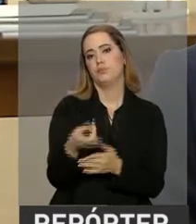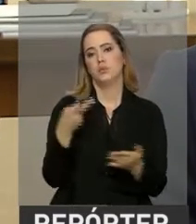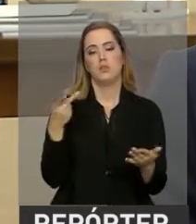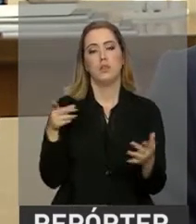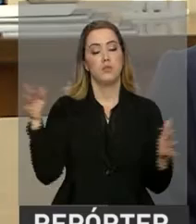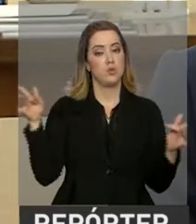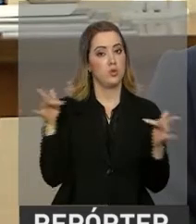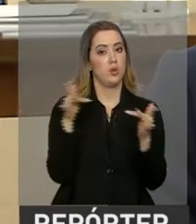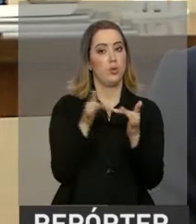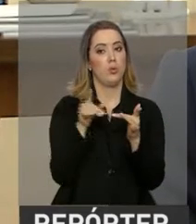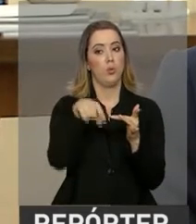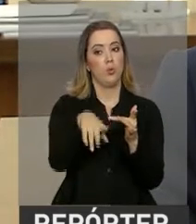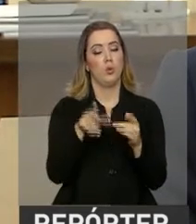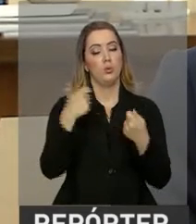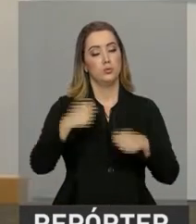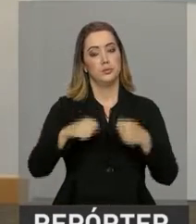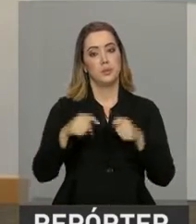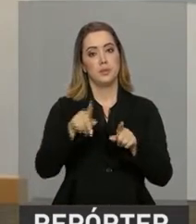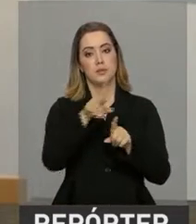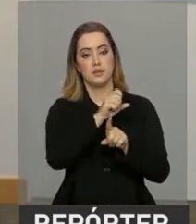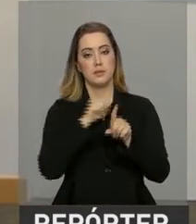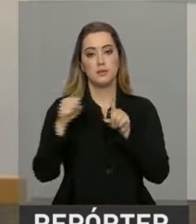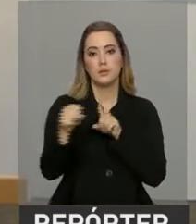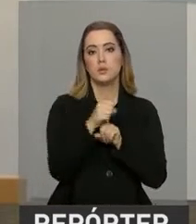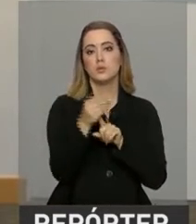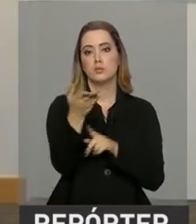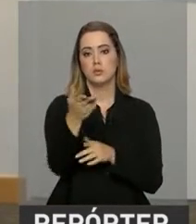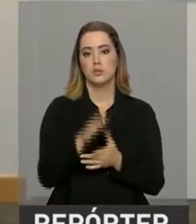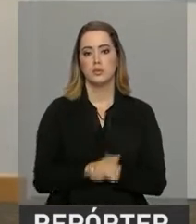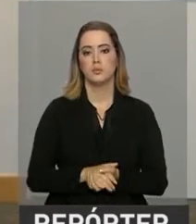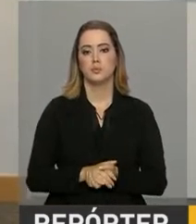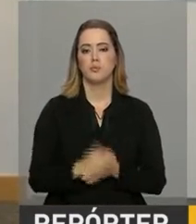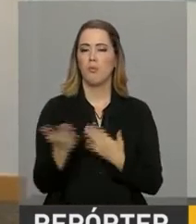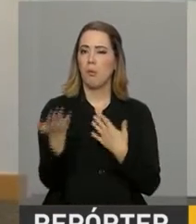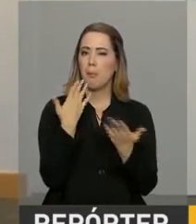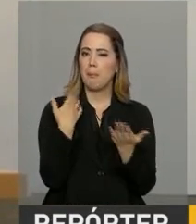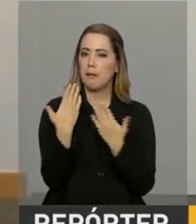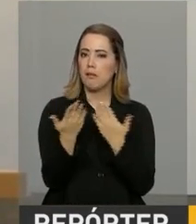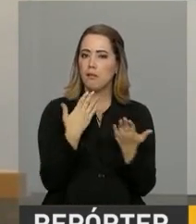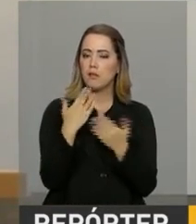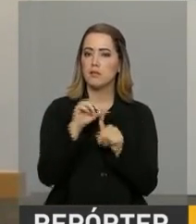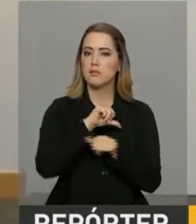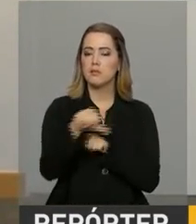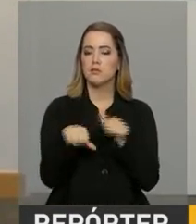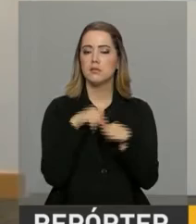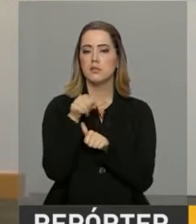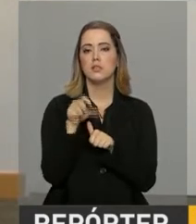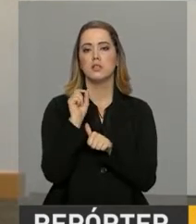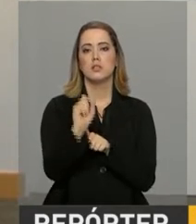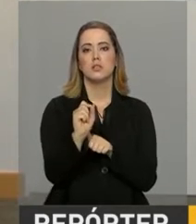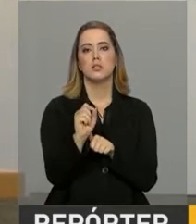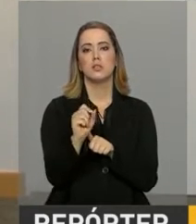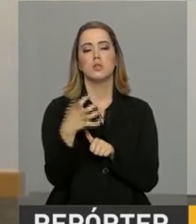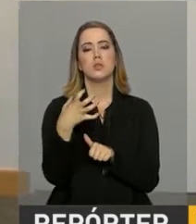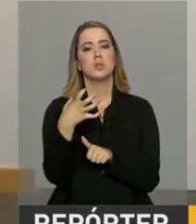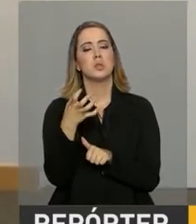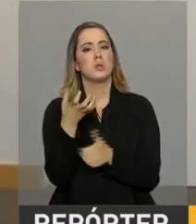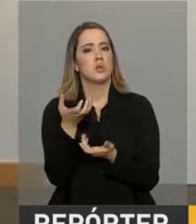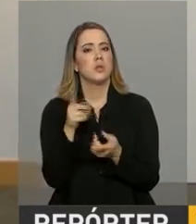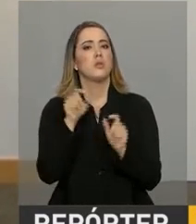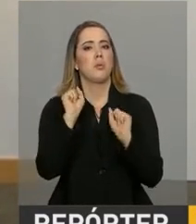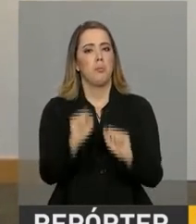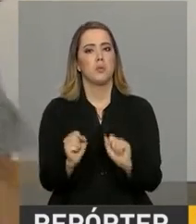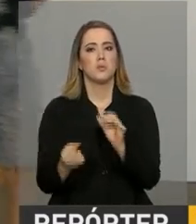da população do país parece uma mudança no sentido de criar condições